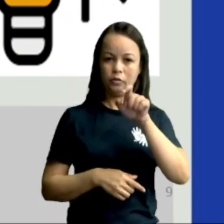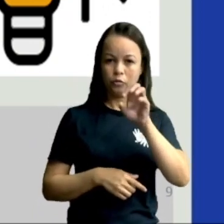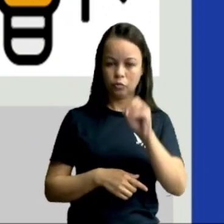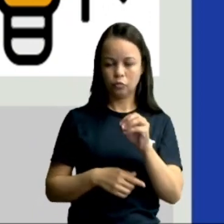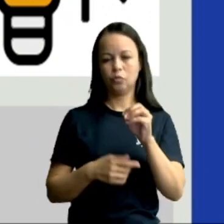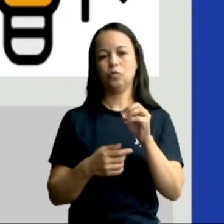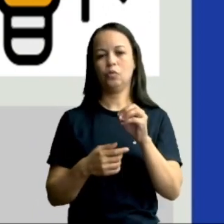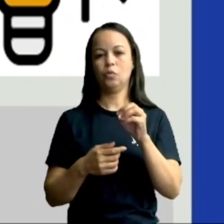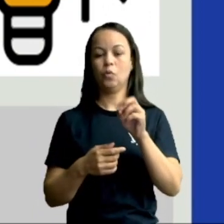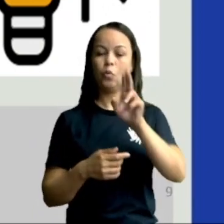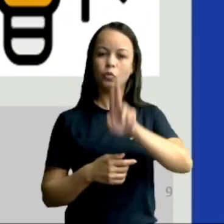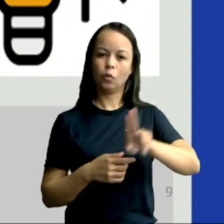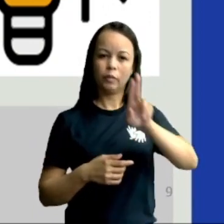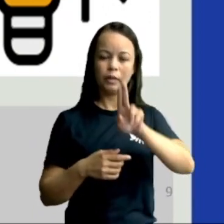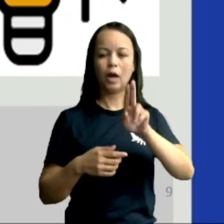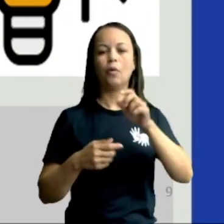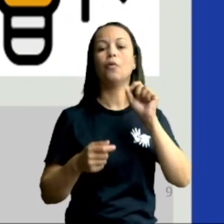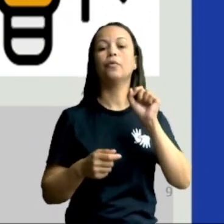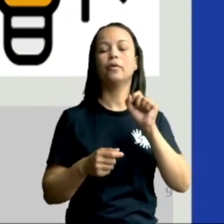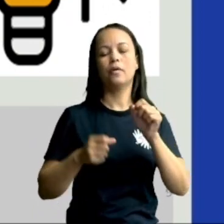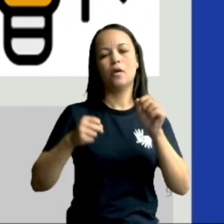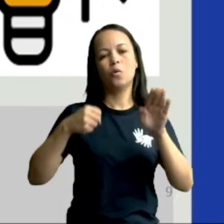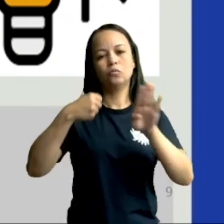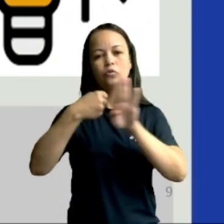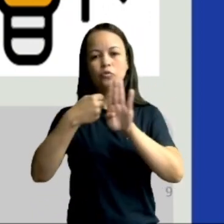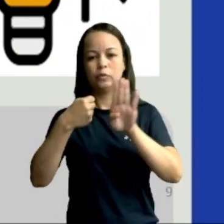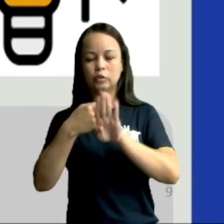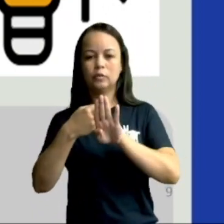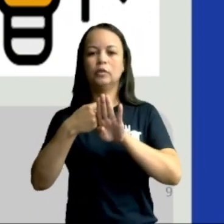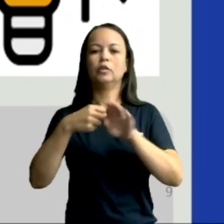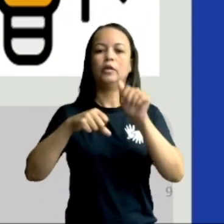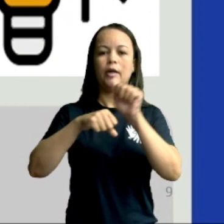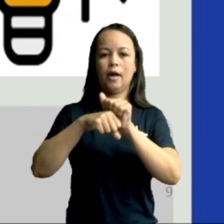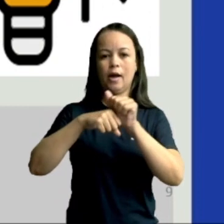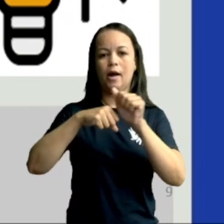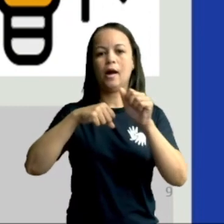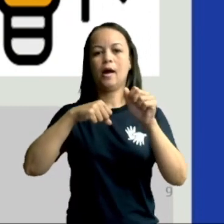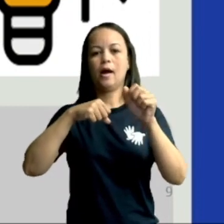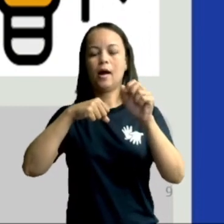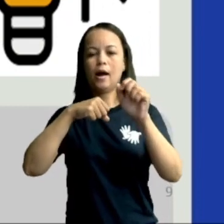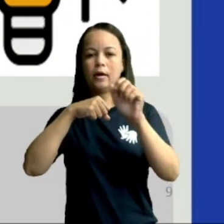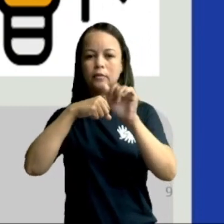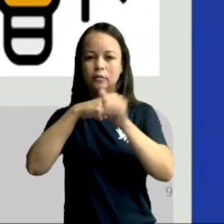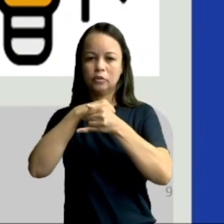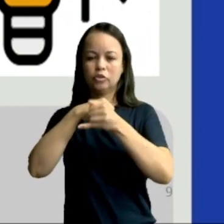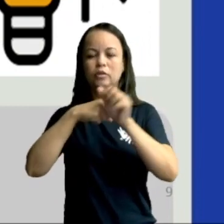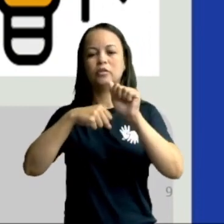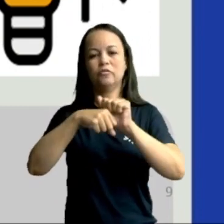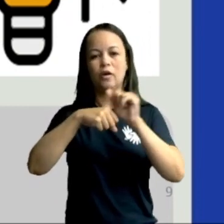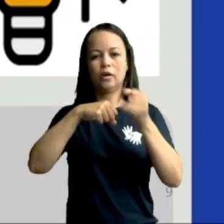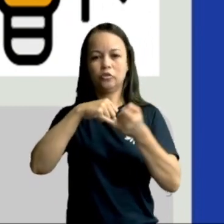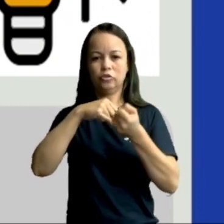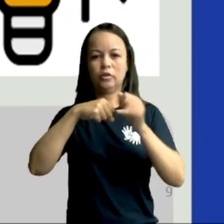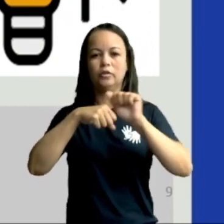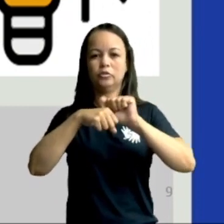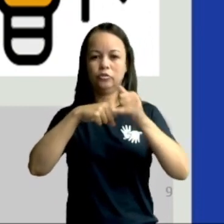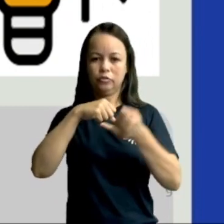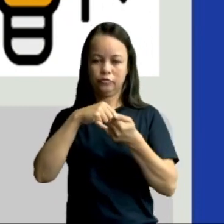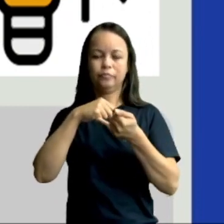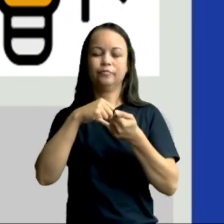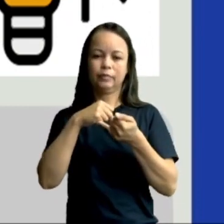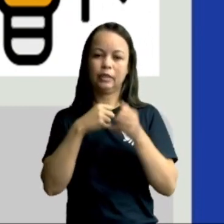de substantivos e adjetivos, né? Substantivos e adjetivos que têm a função de